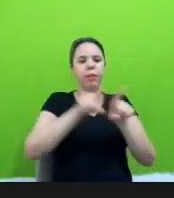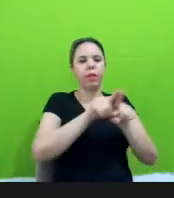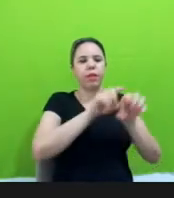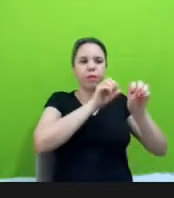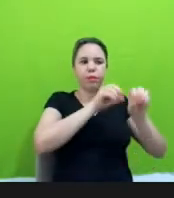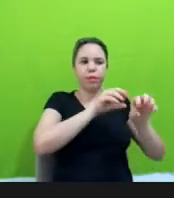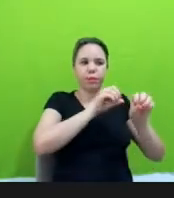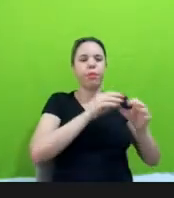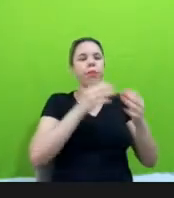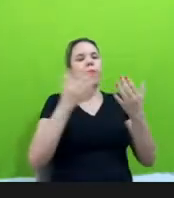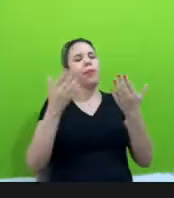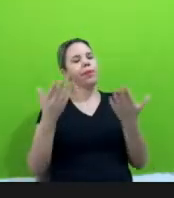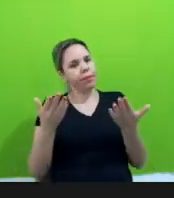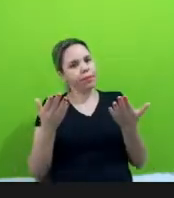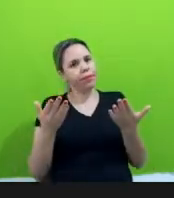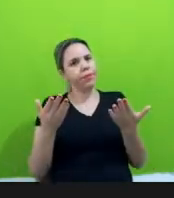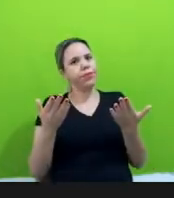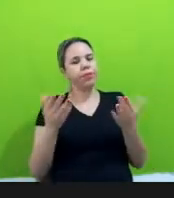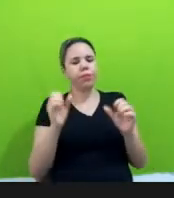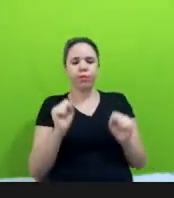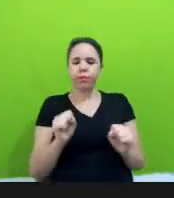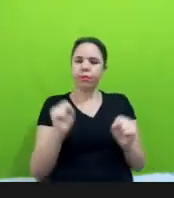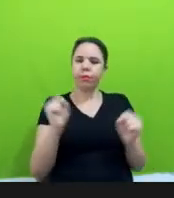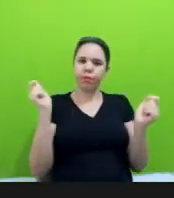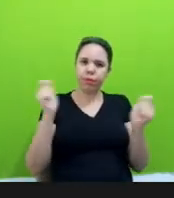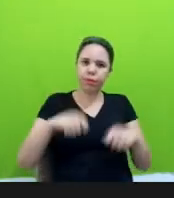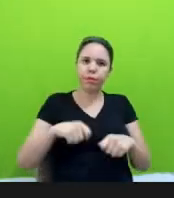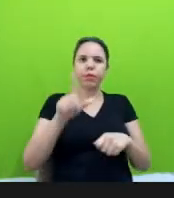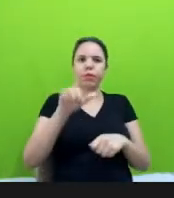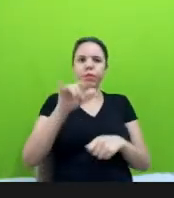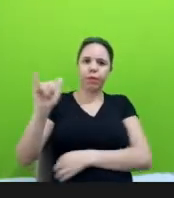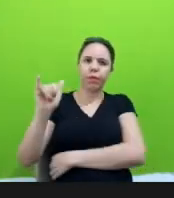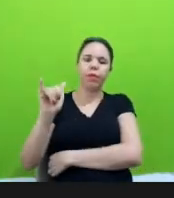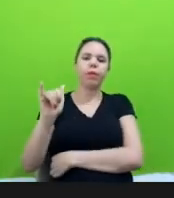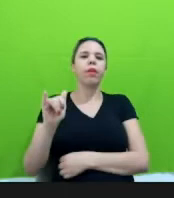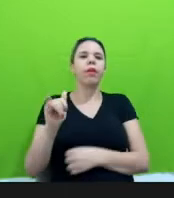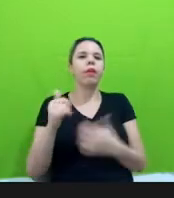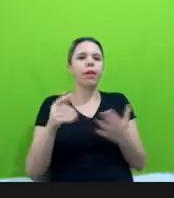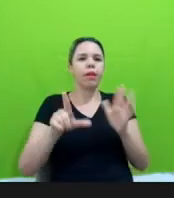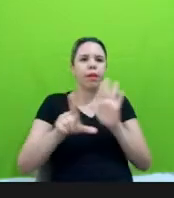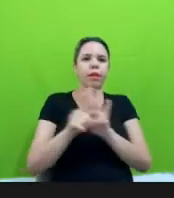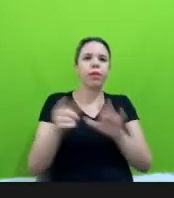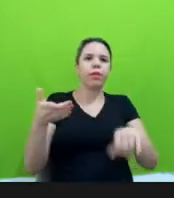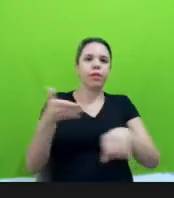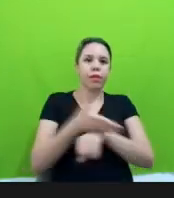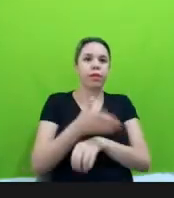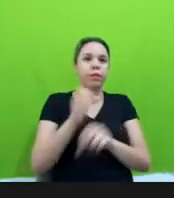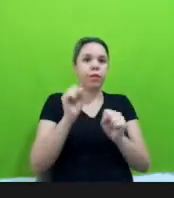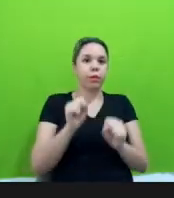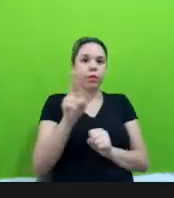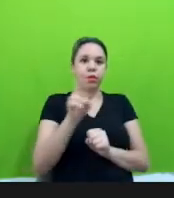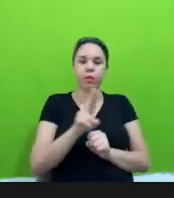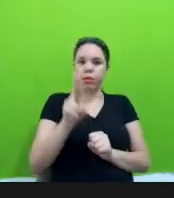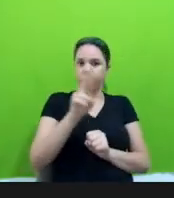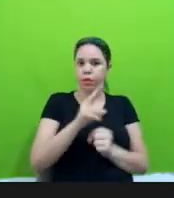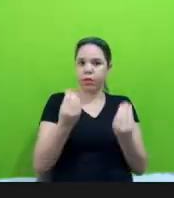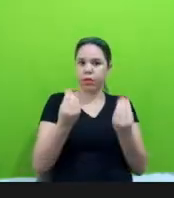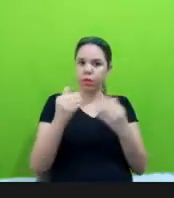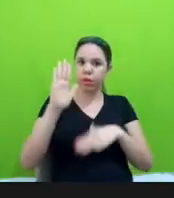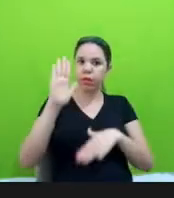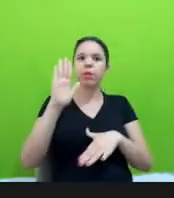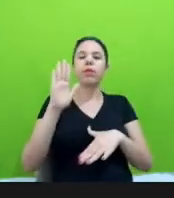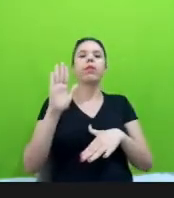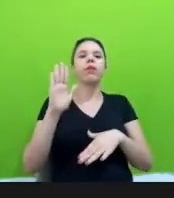contas, ela é possível de ser usada, a LAI, né? A Lei de Acesso à Informação pode ser usada muito, muito, muito